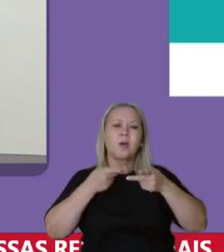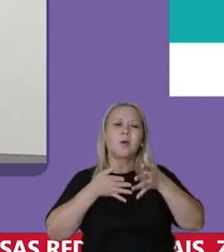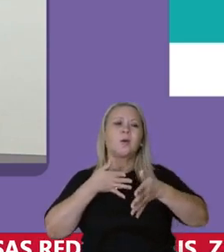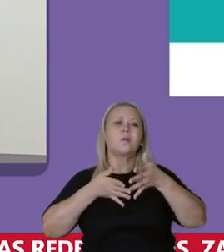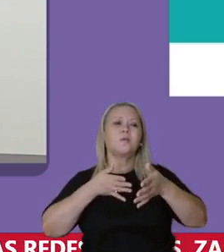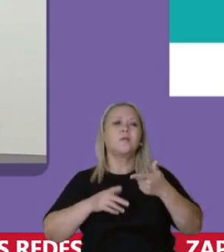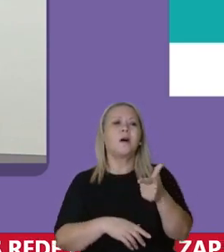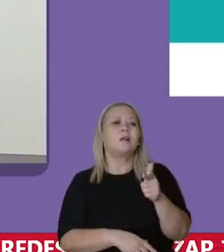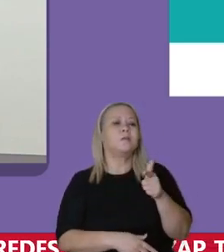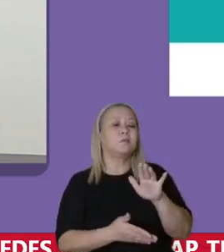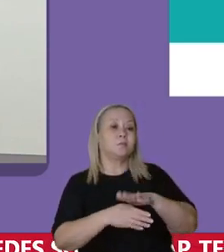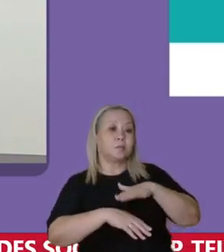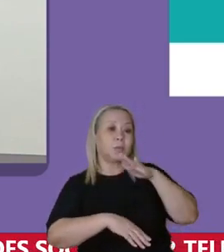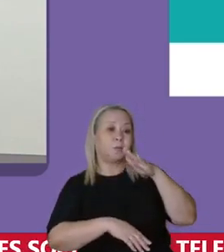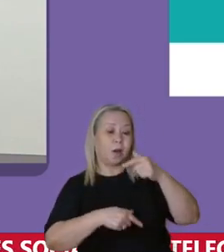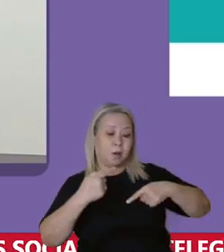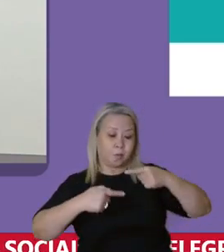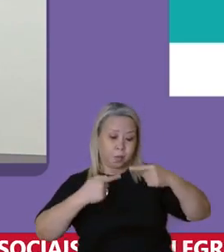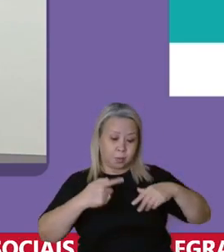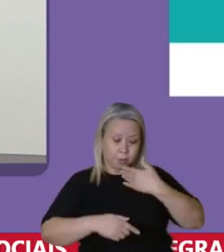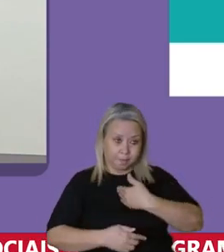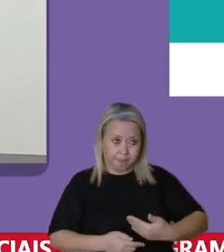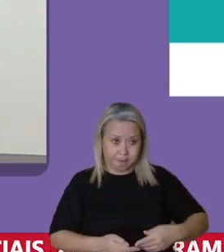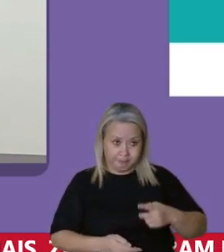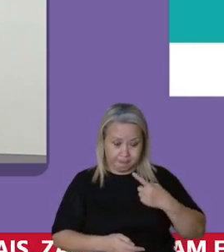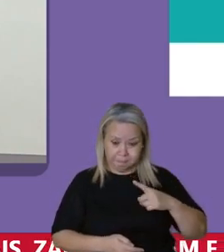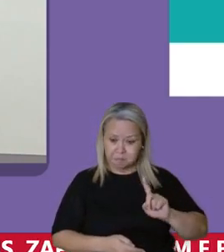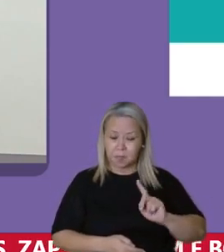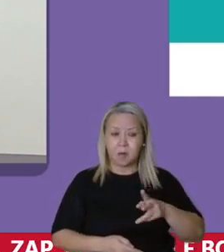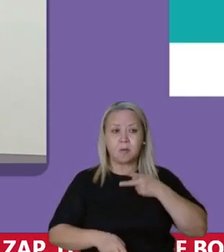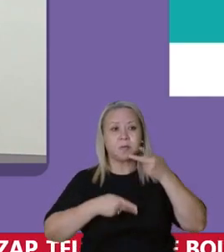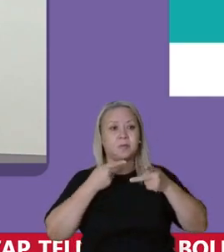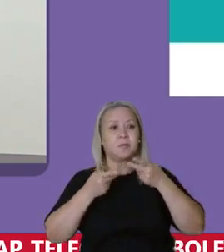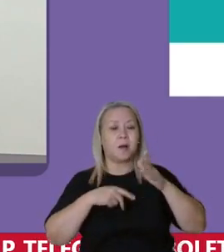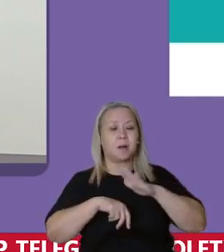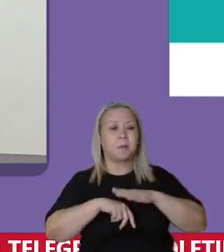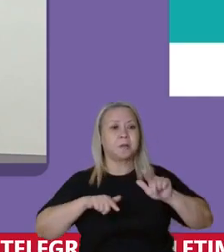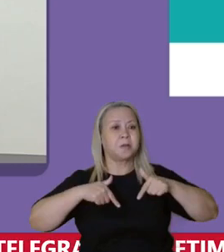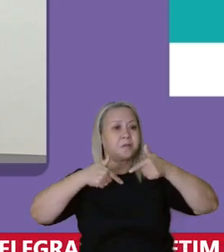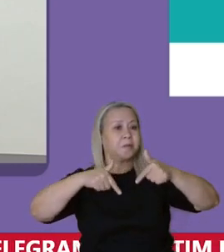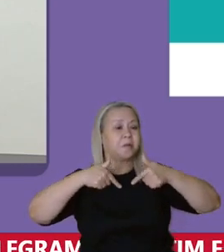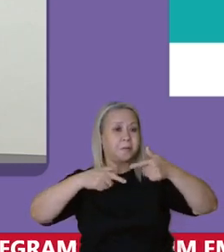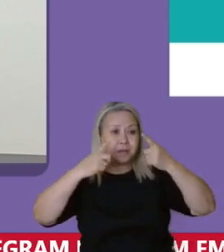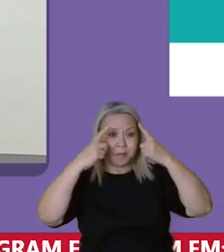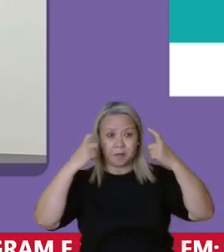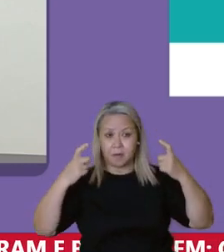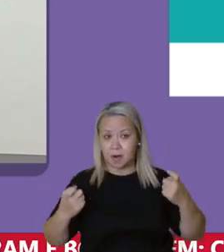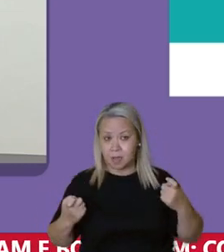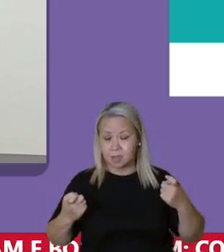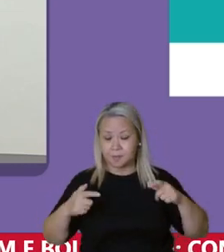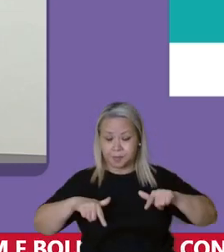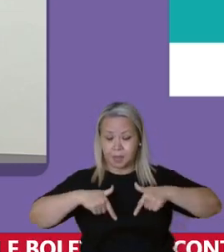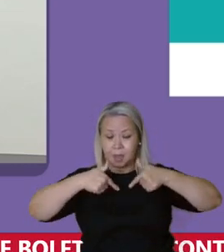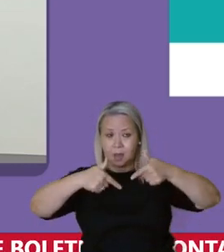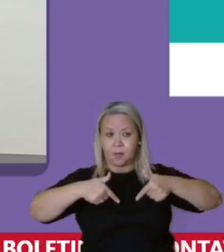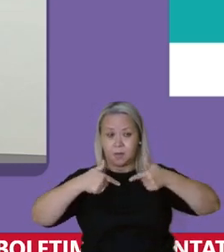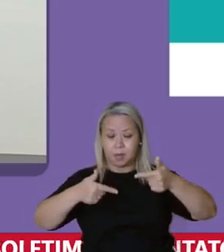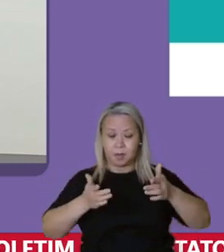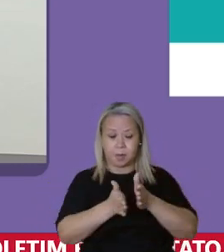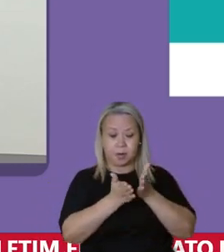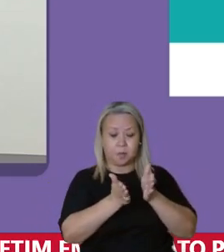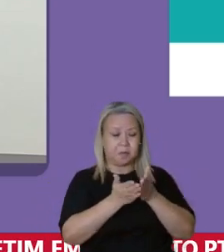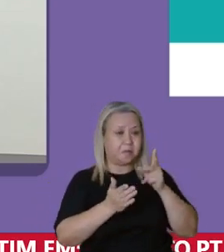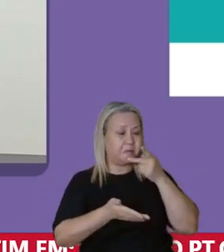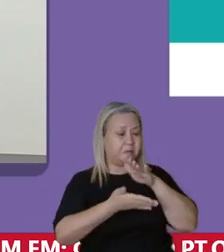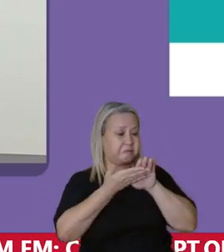ter mais políticas públicas, não se fala mais em enfrentamento às violências, não se fala mais em enfrentamento à pobreza, não se fala